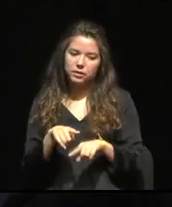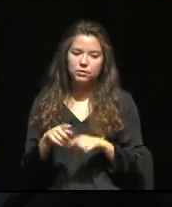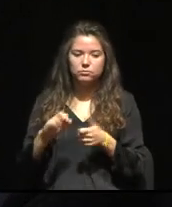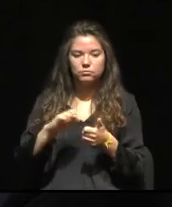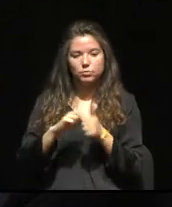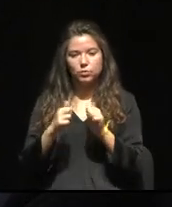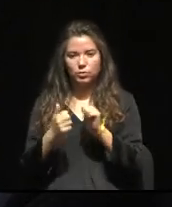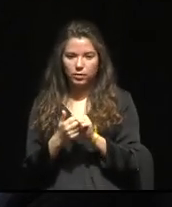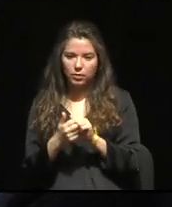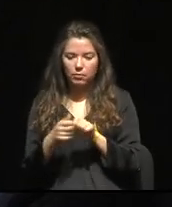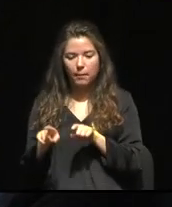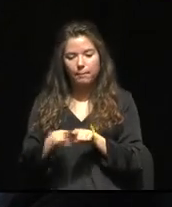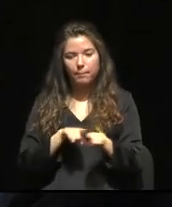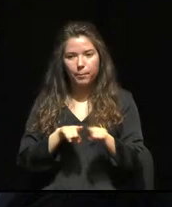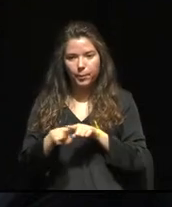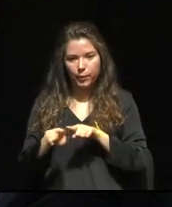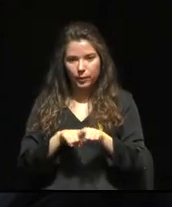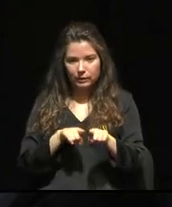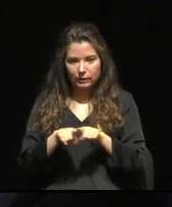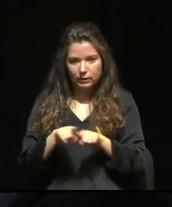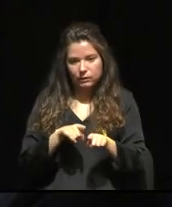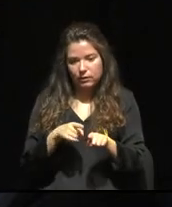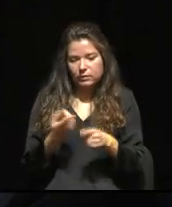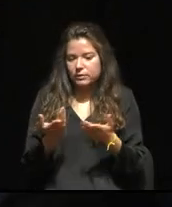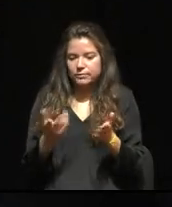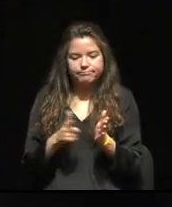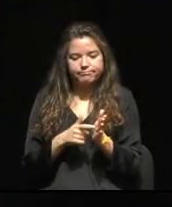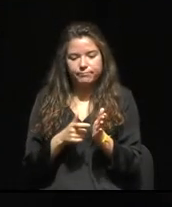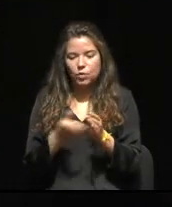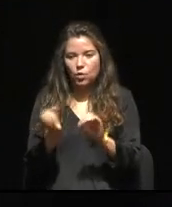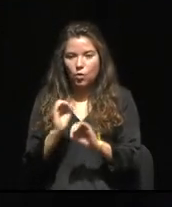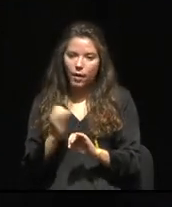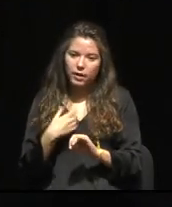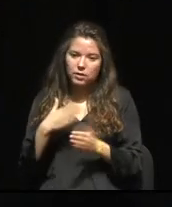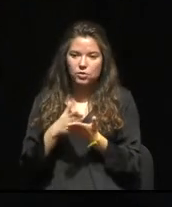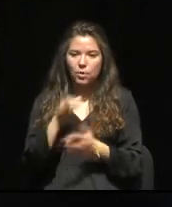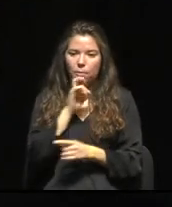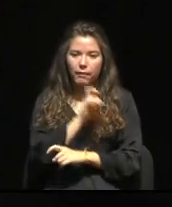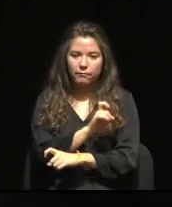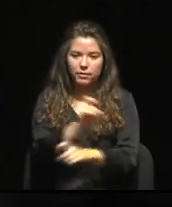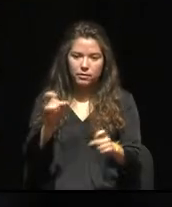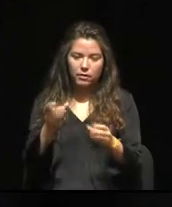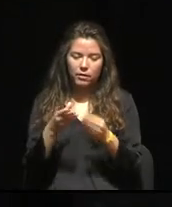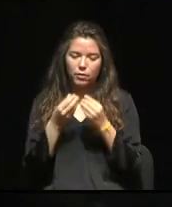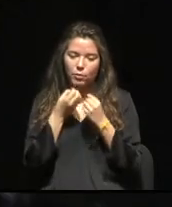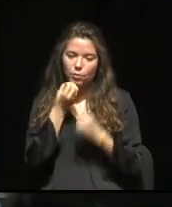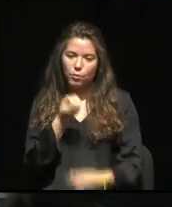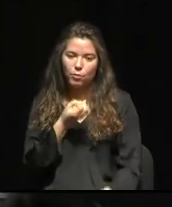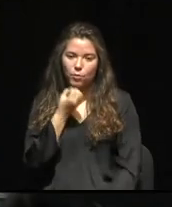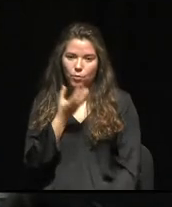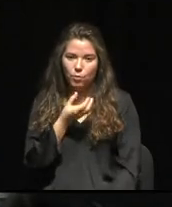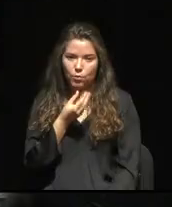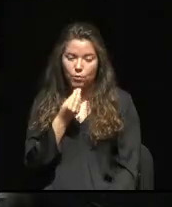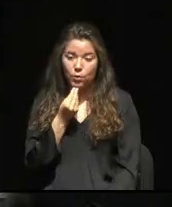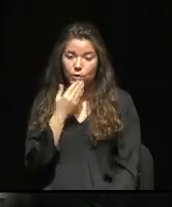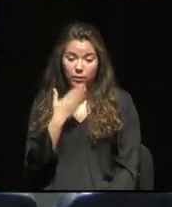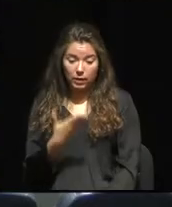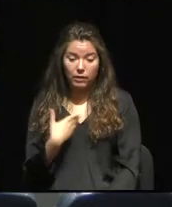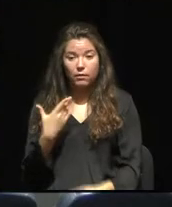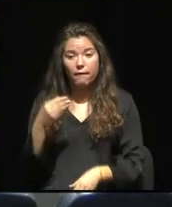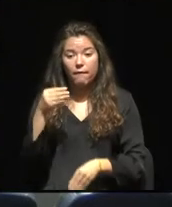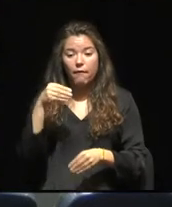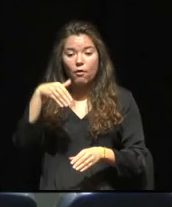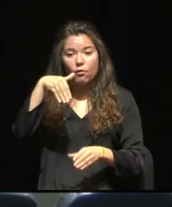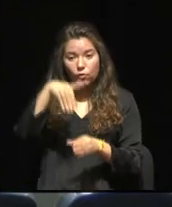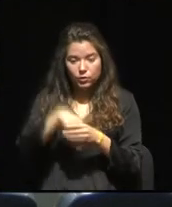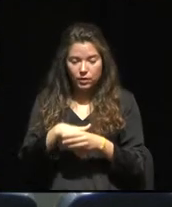conflito político desnecessário e Era para avisar tá bem muito obrigado Muito obrigada votamos então